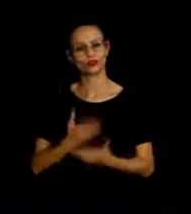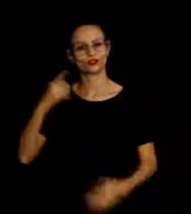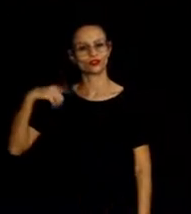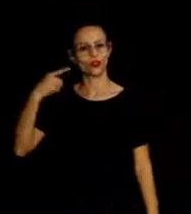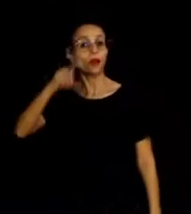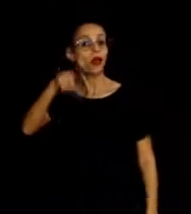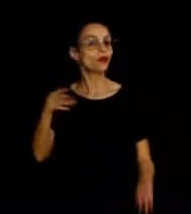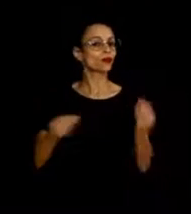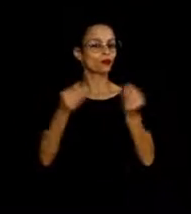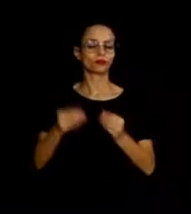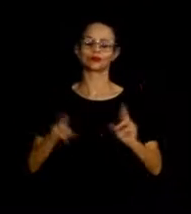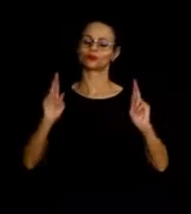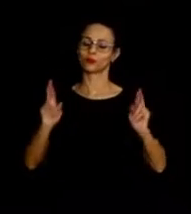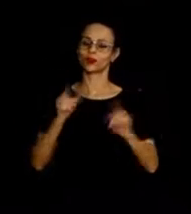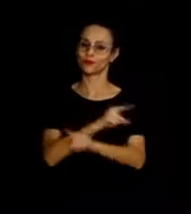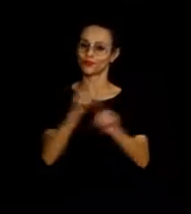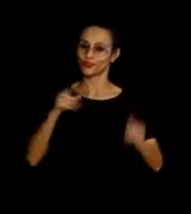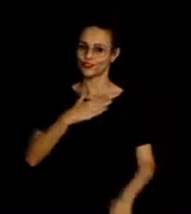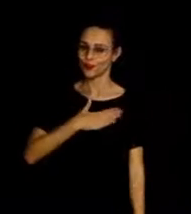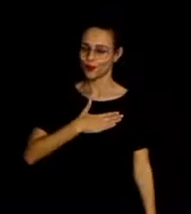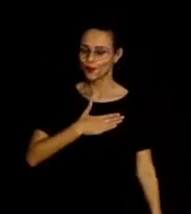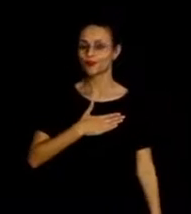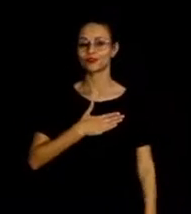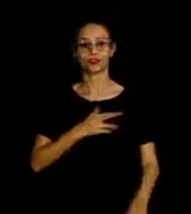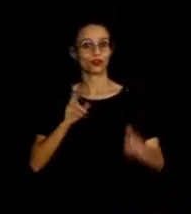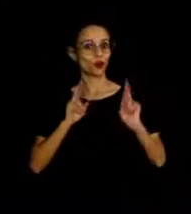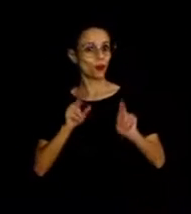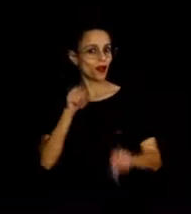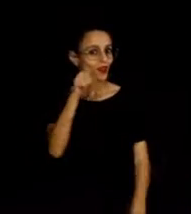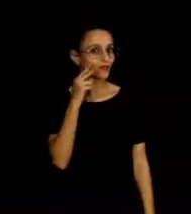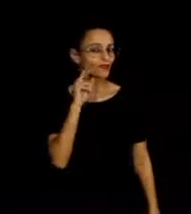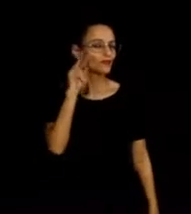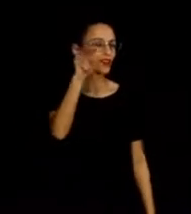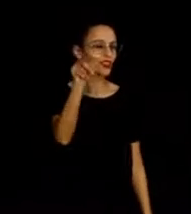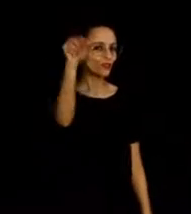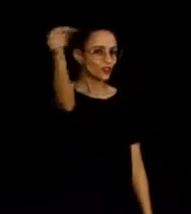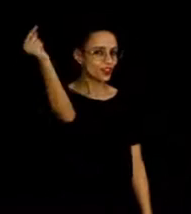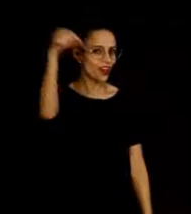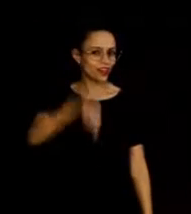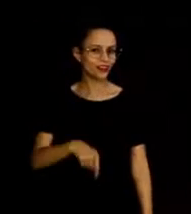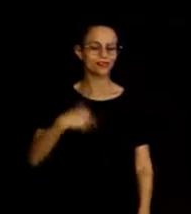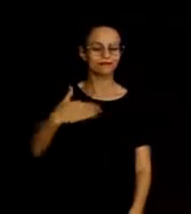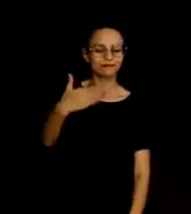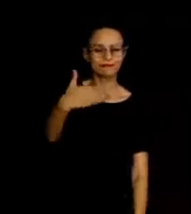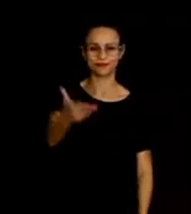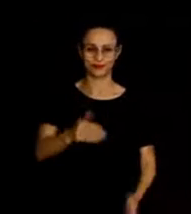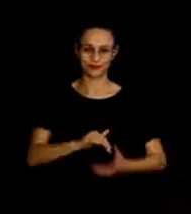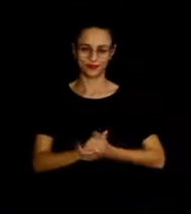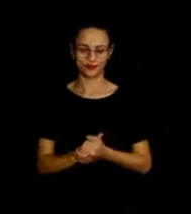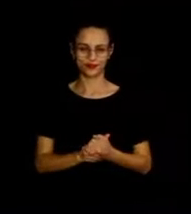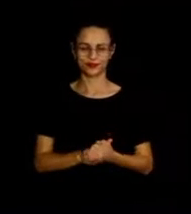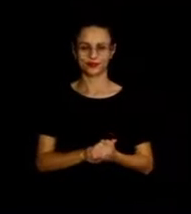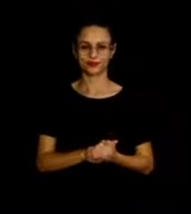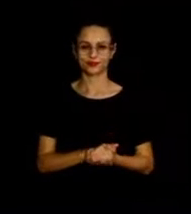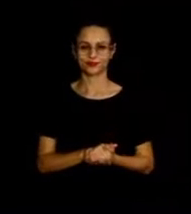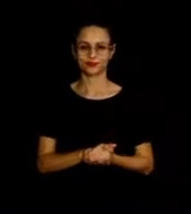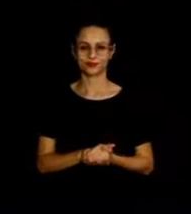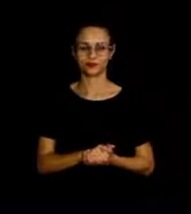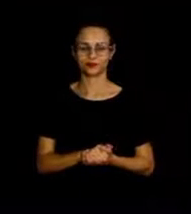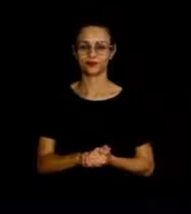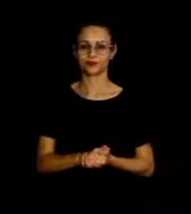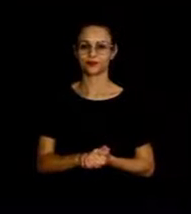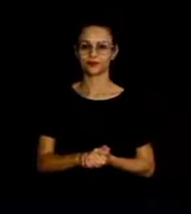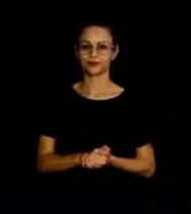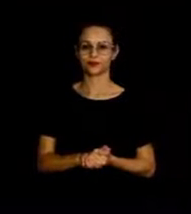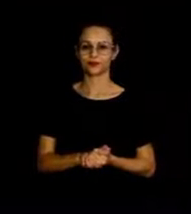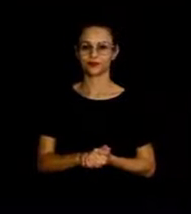e eu espero que você goste Espero vê-la espero vê-la aqui daqui algum tempo e o